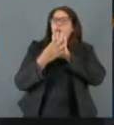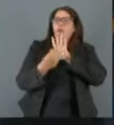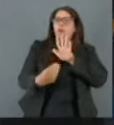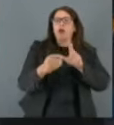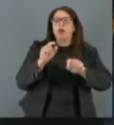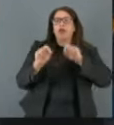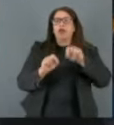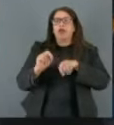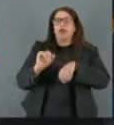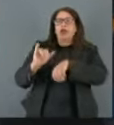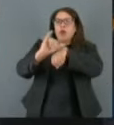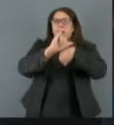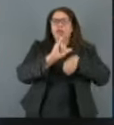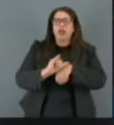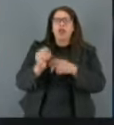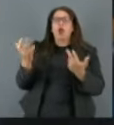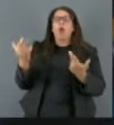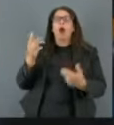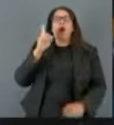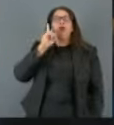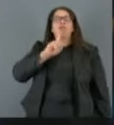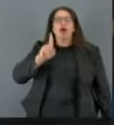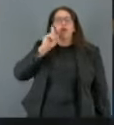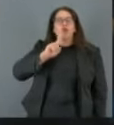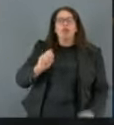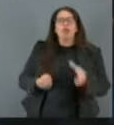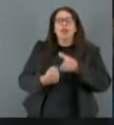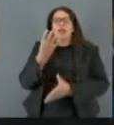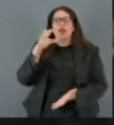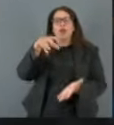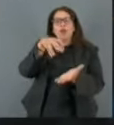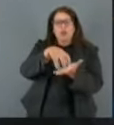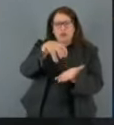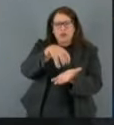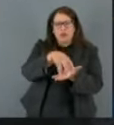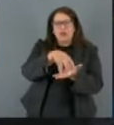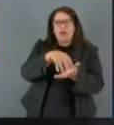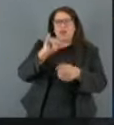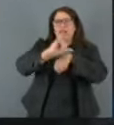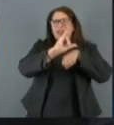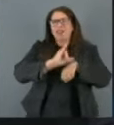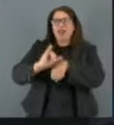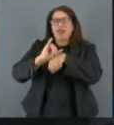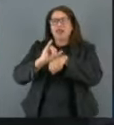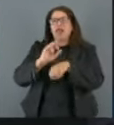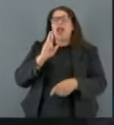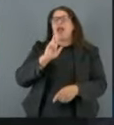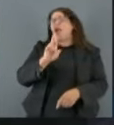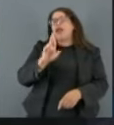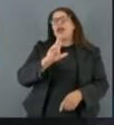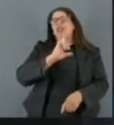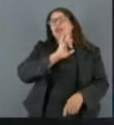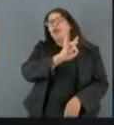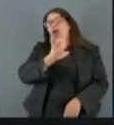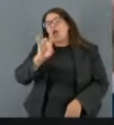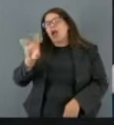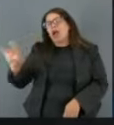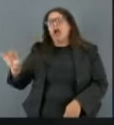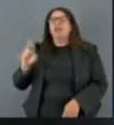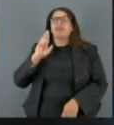Fusion Center, que tem nos Estados Unidos, que você cria um centro e você coloca representantes das várias agências policiais e